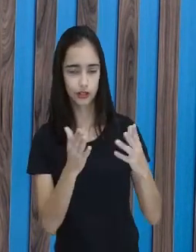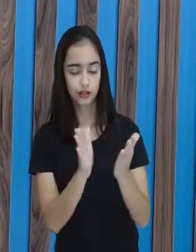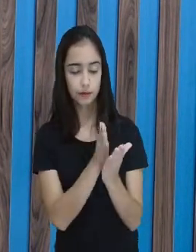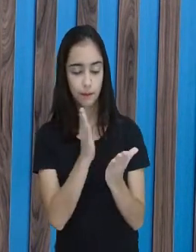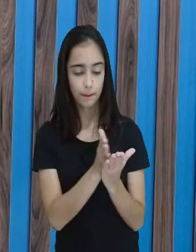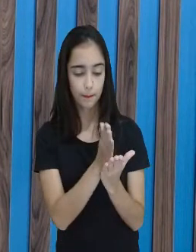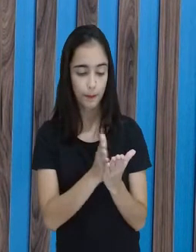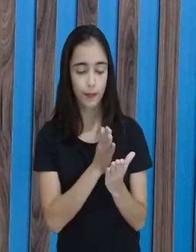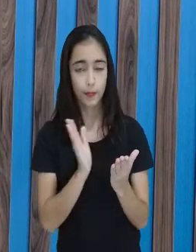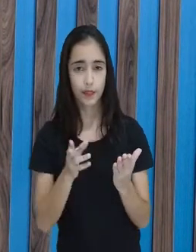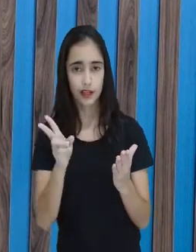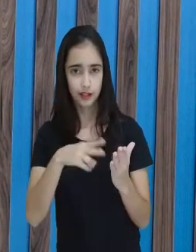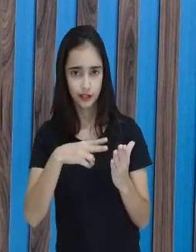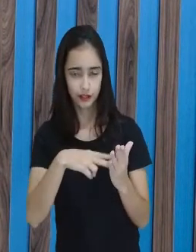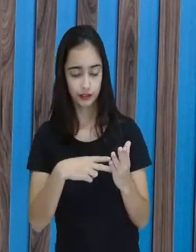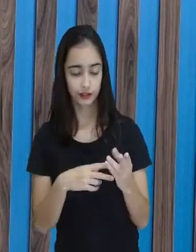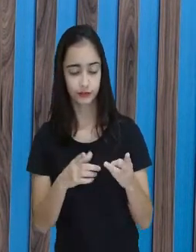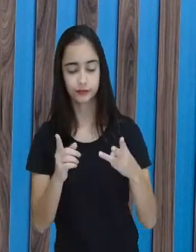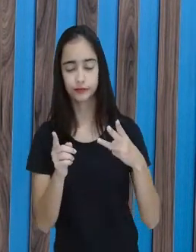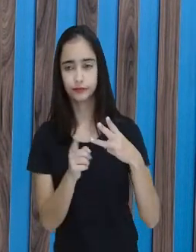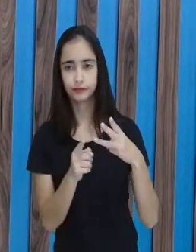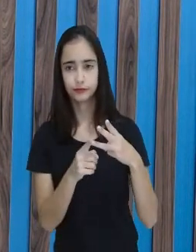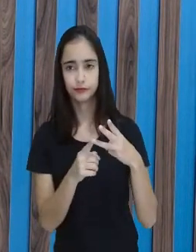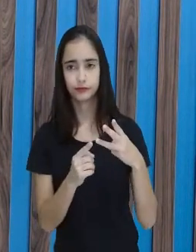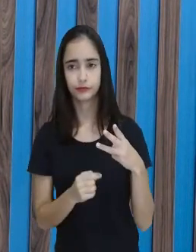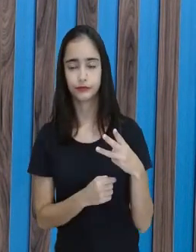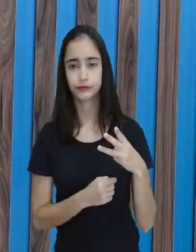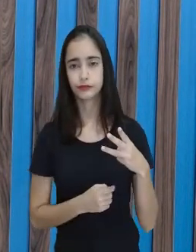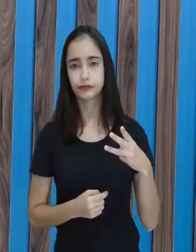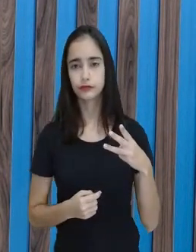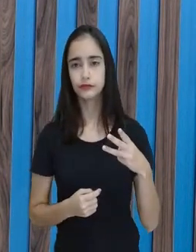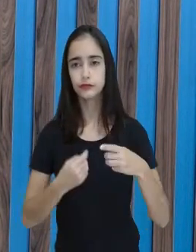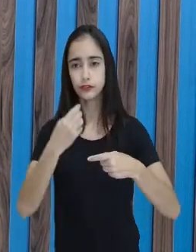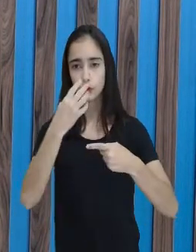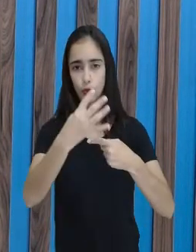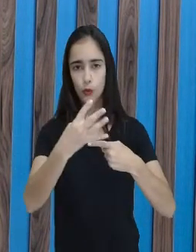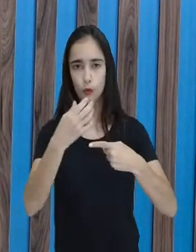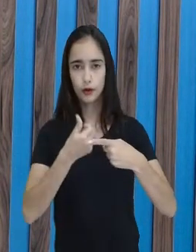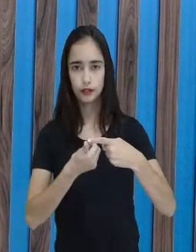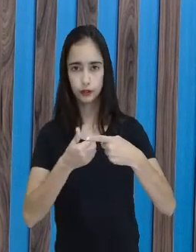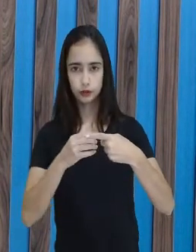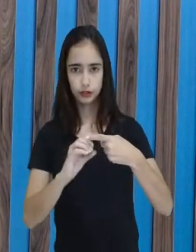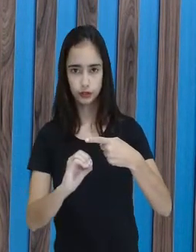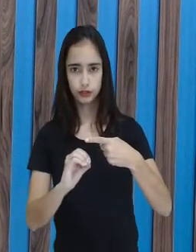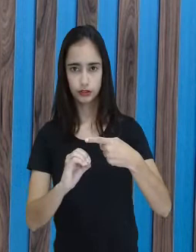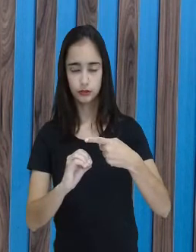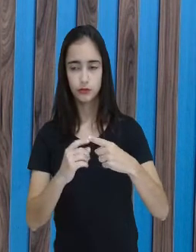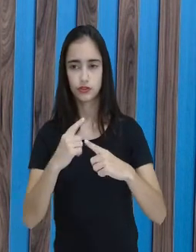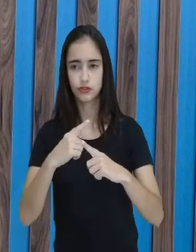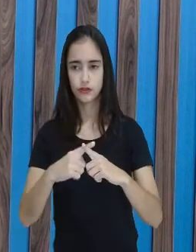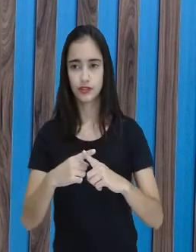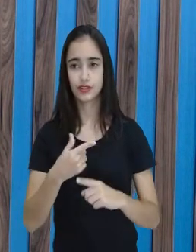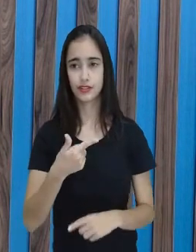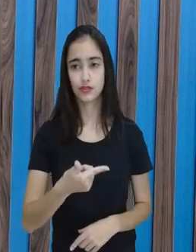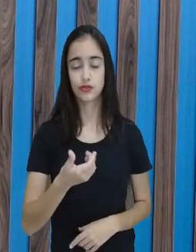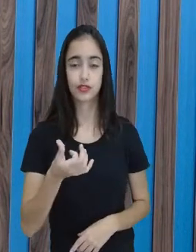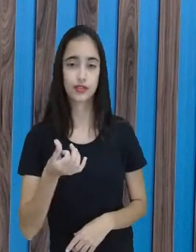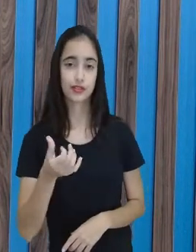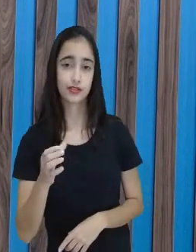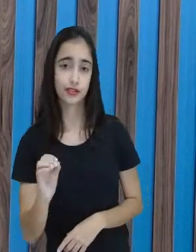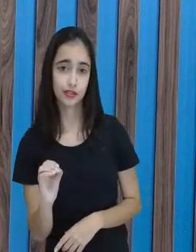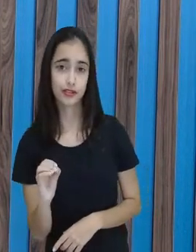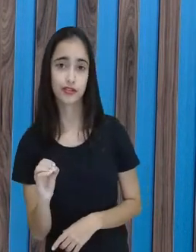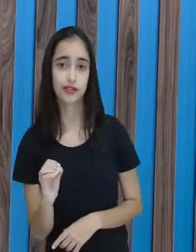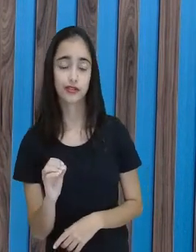Messia leu. E, por último, vai calcular 4/10 de 260, que